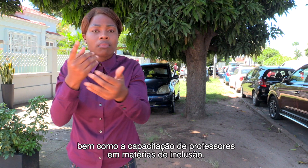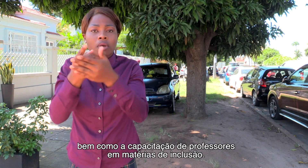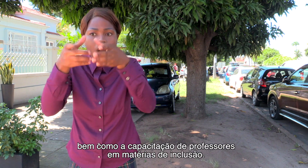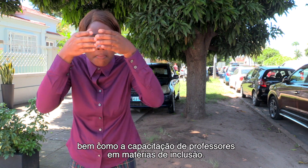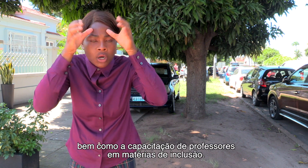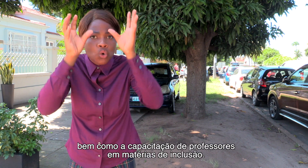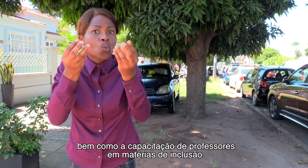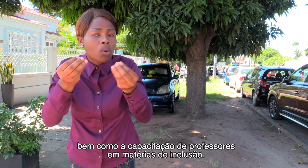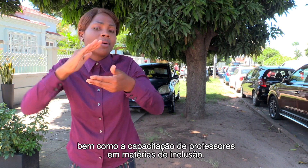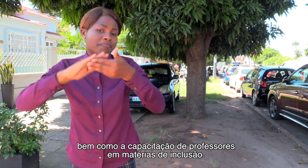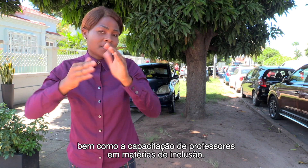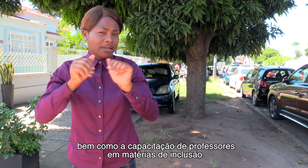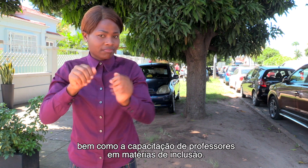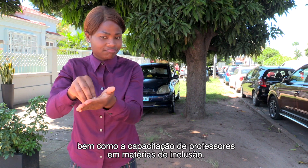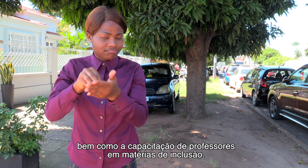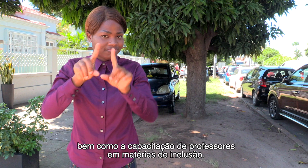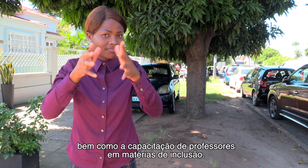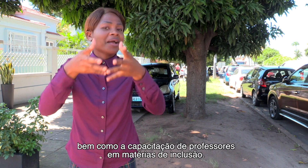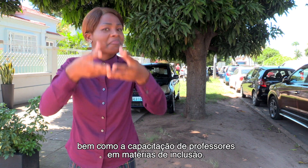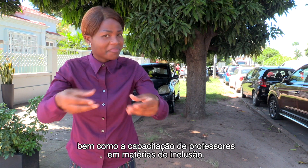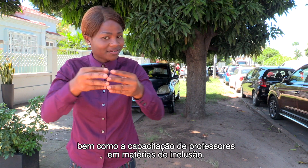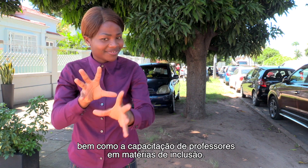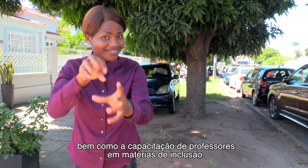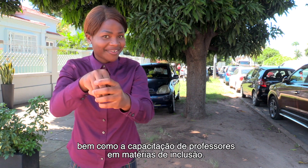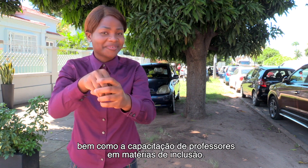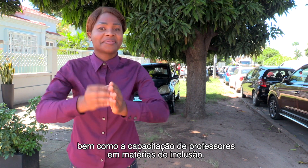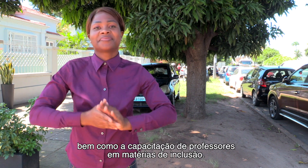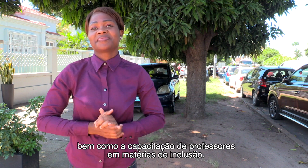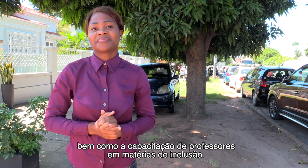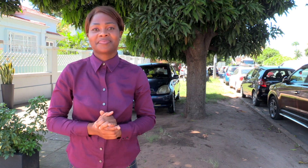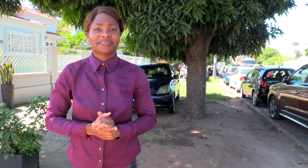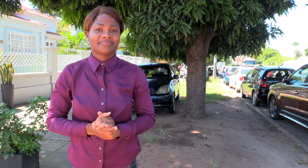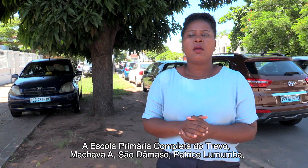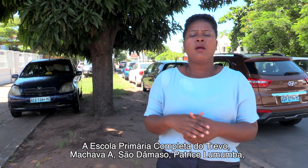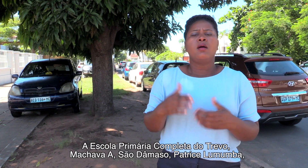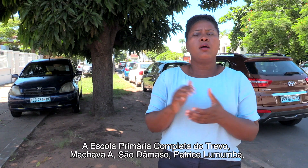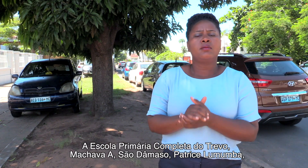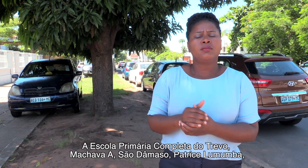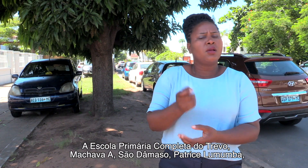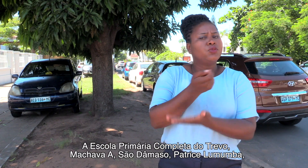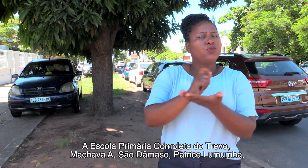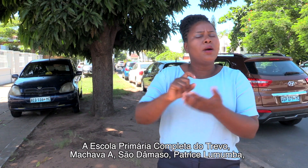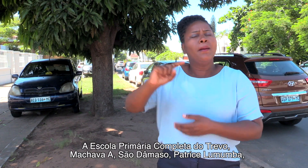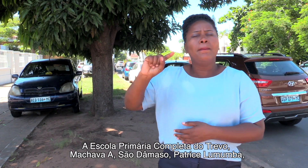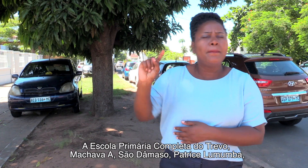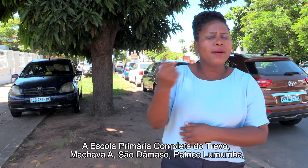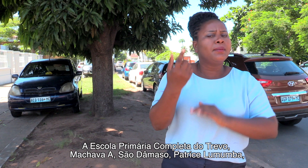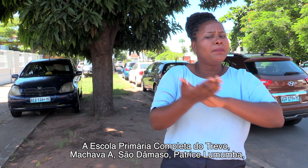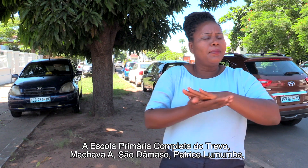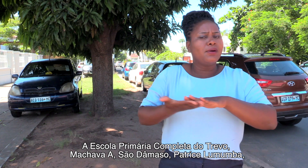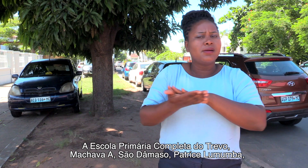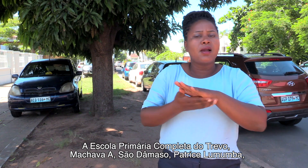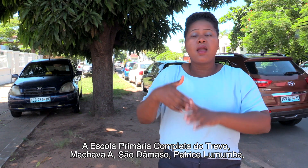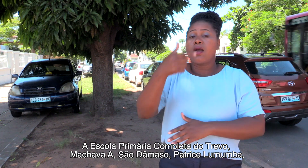rampas, bem como a capacitação de professores em matérias de inclusão. A Escola Primária Completa do